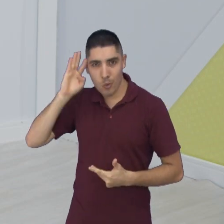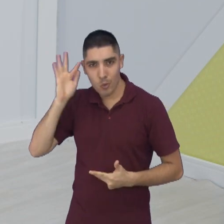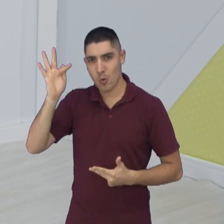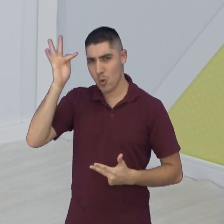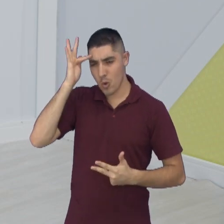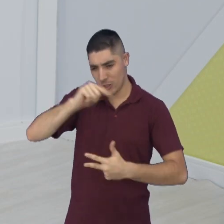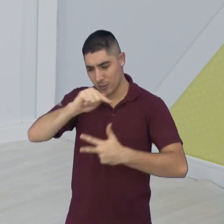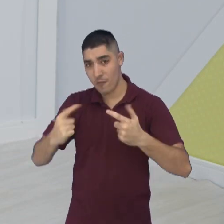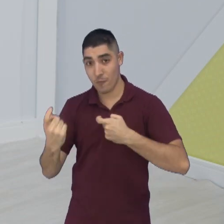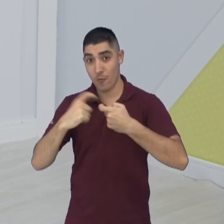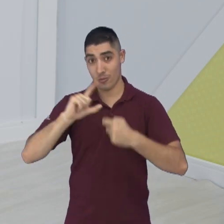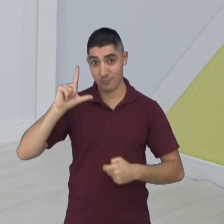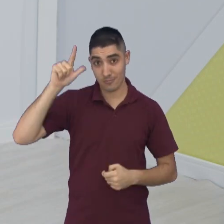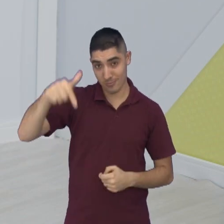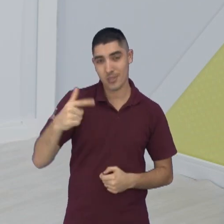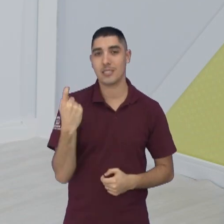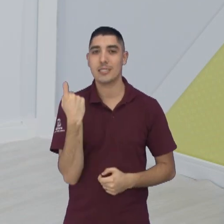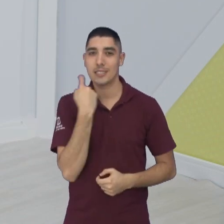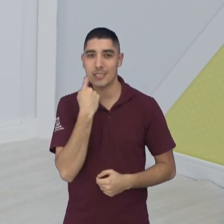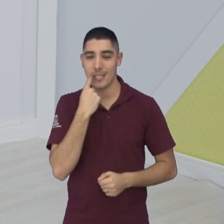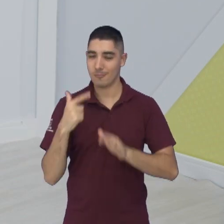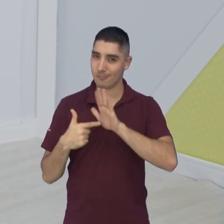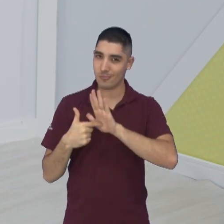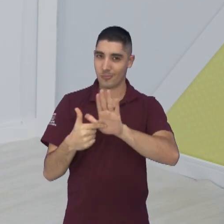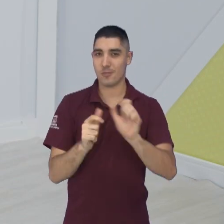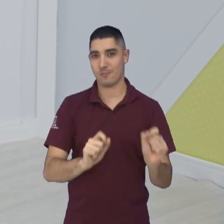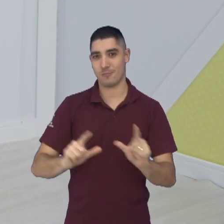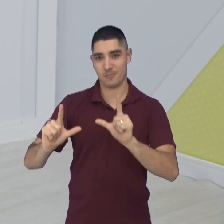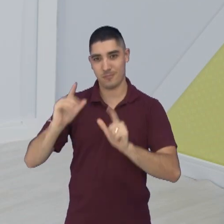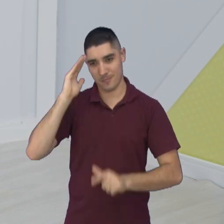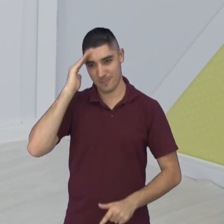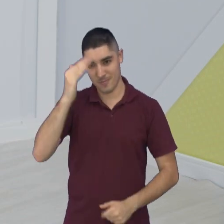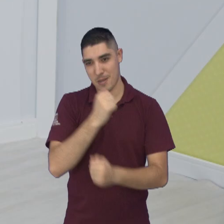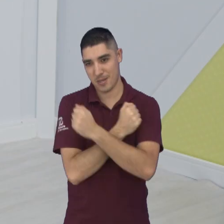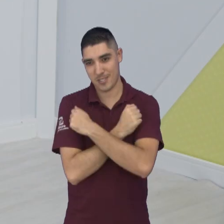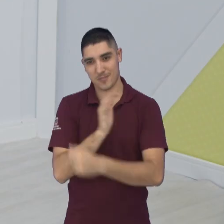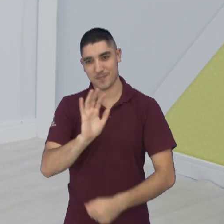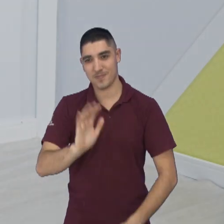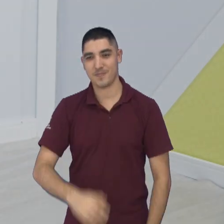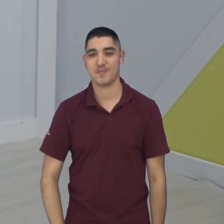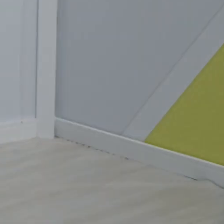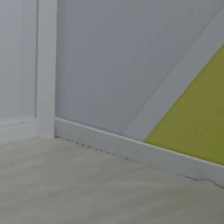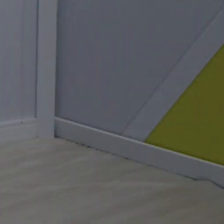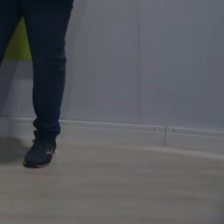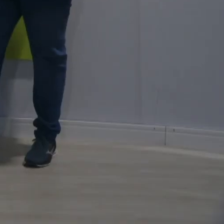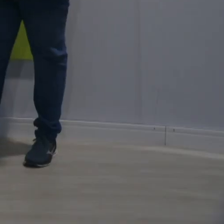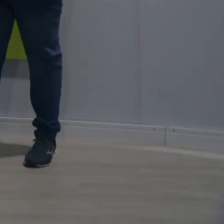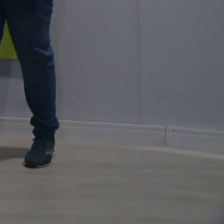equipe. A gente volta na próxima sexta-feira. De minha parte, grande abraço. Até lá. Tchau, tchau.